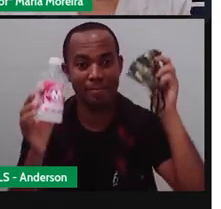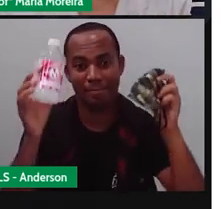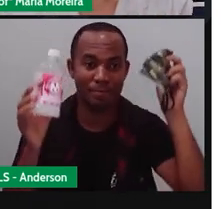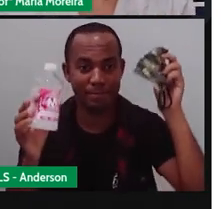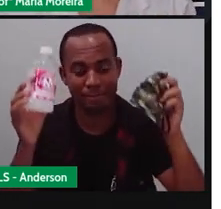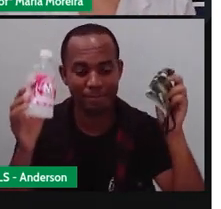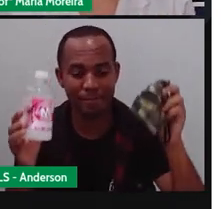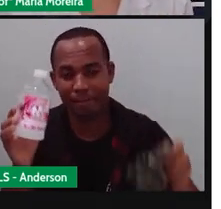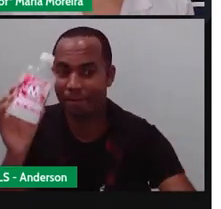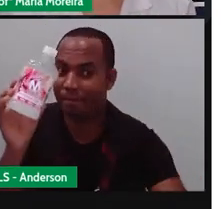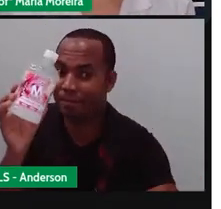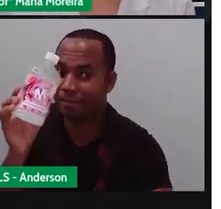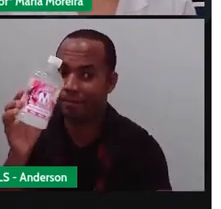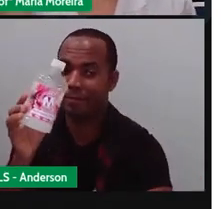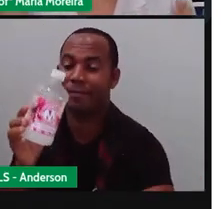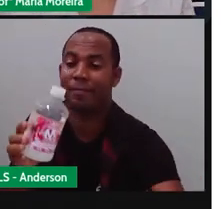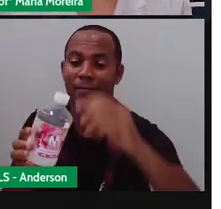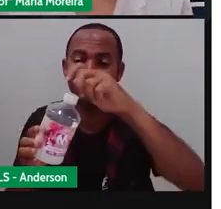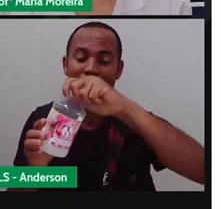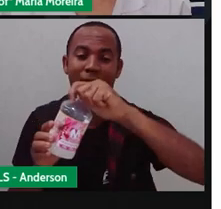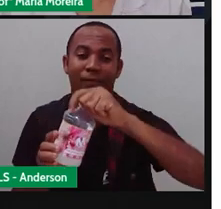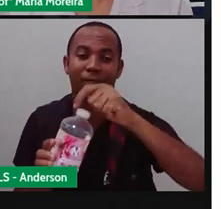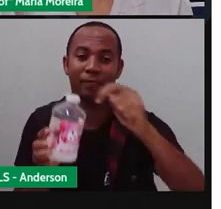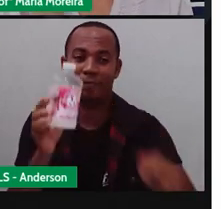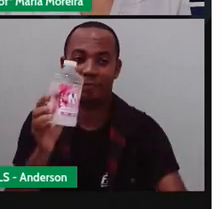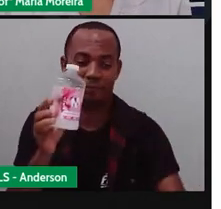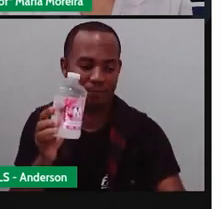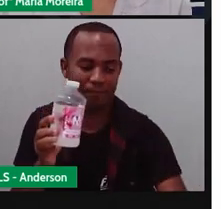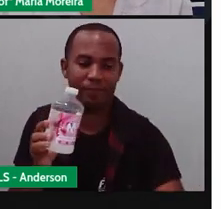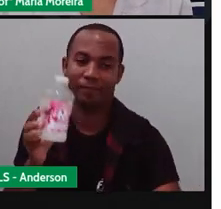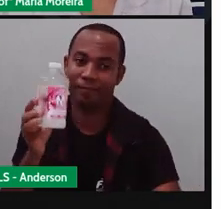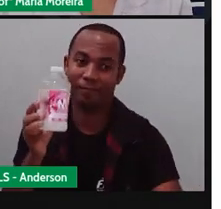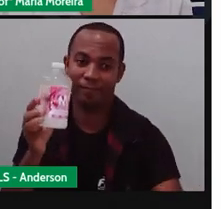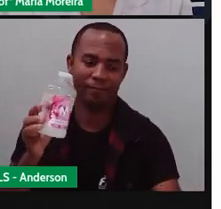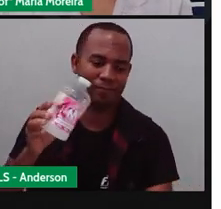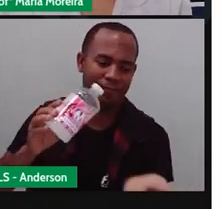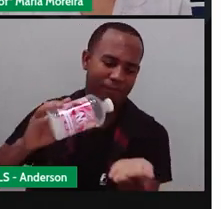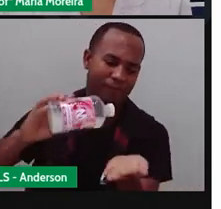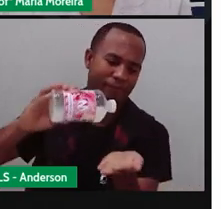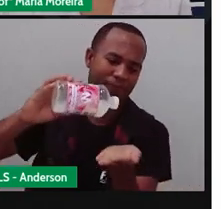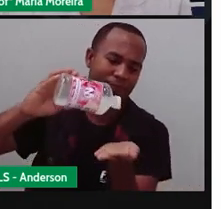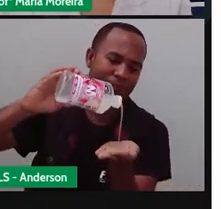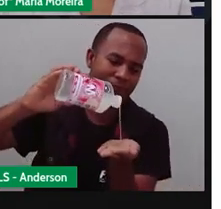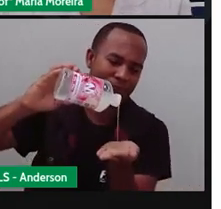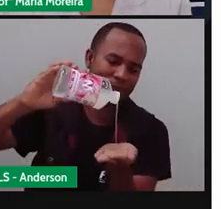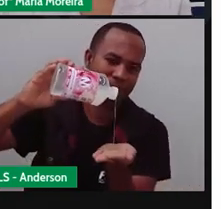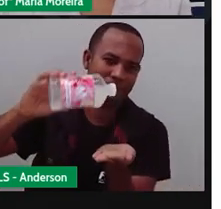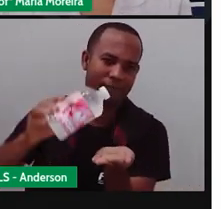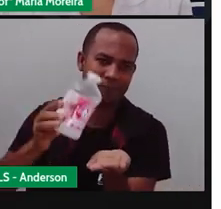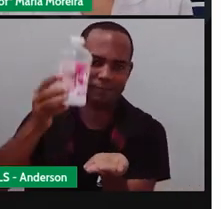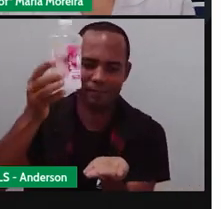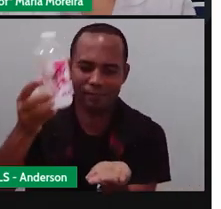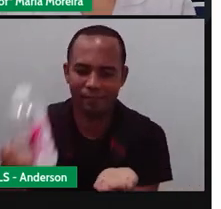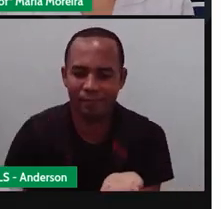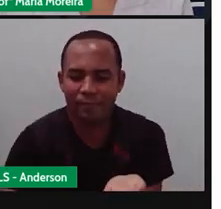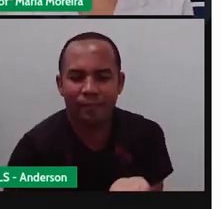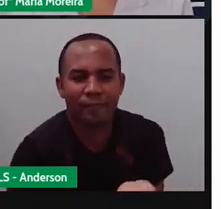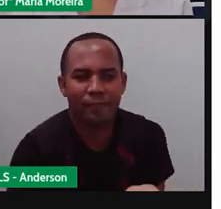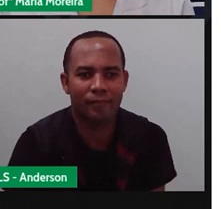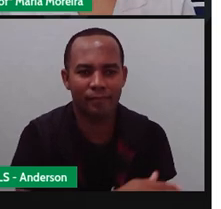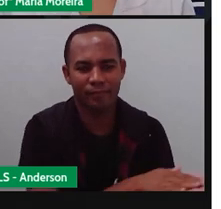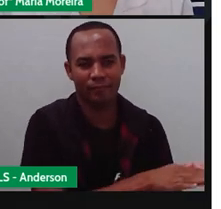em proteja prática isolamento social se possível for o distanciamento social se possível cortar